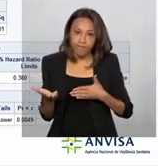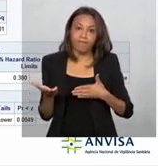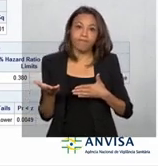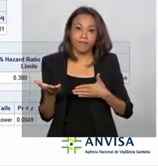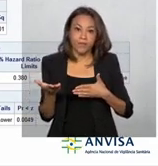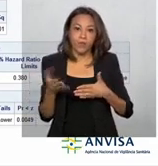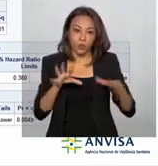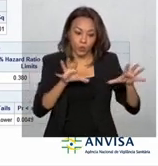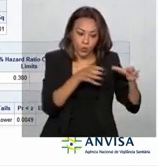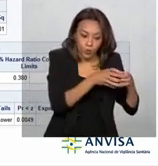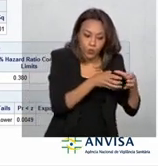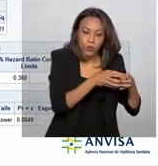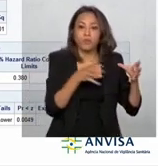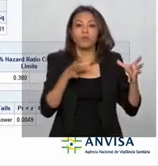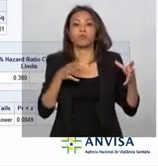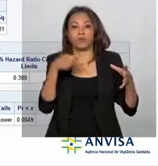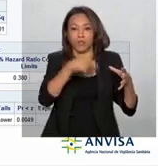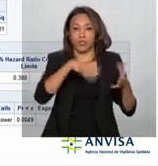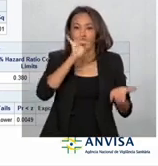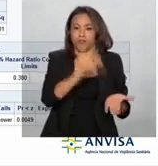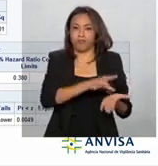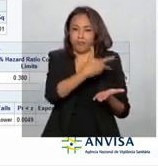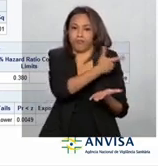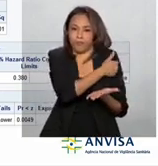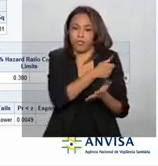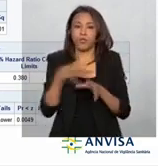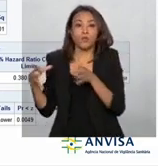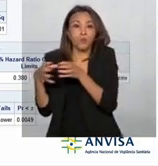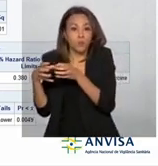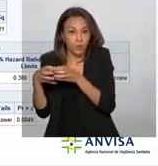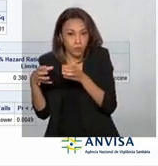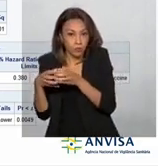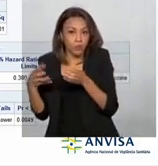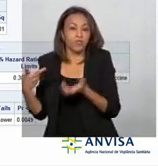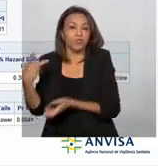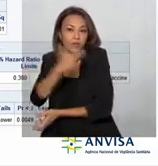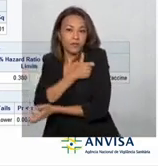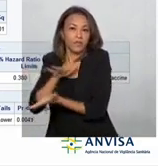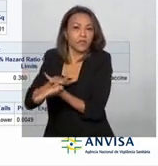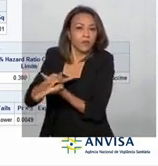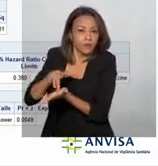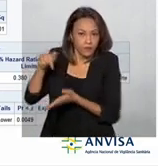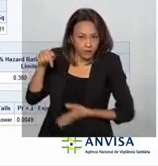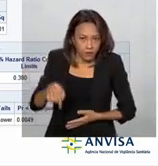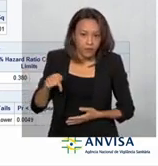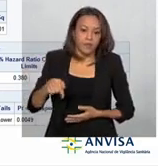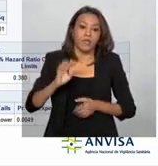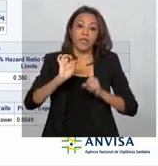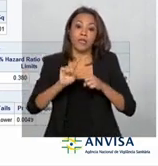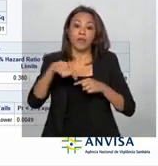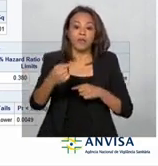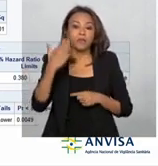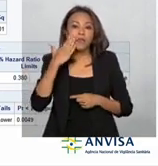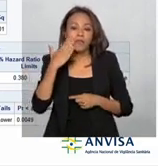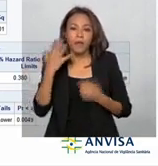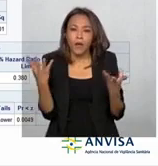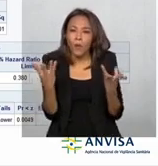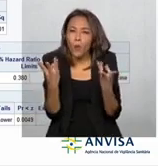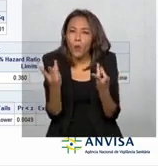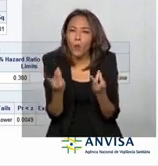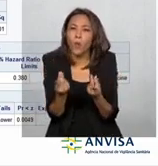entre os grupos, vacina e placebo. A partir daí, nós partimos para o cálculo da eficácia da vacina baseado